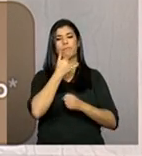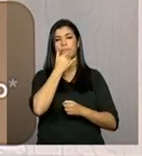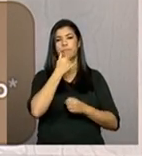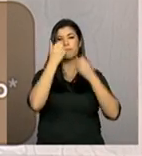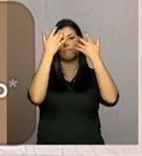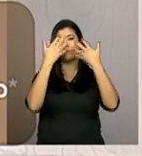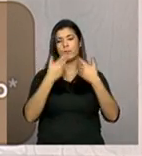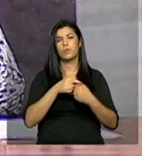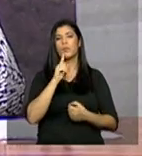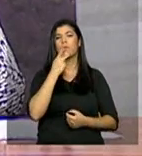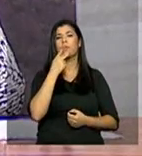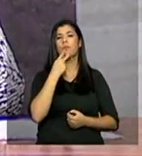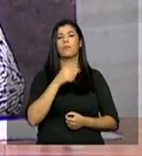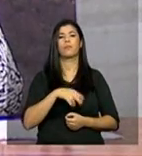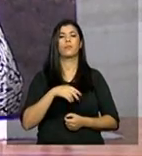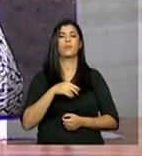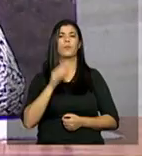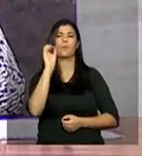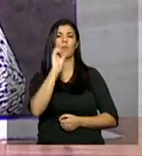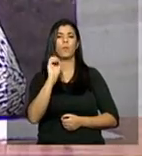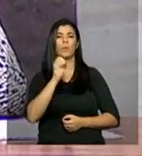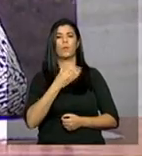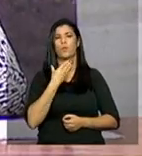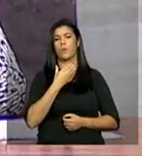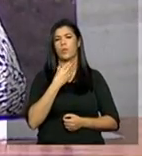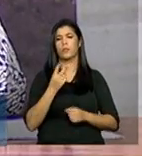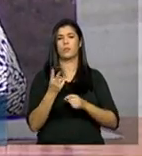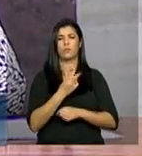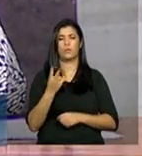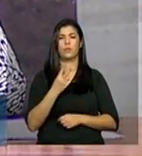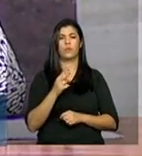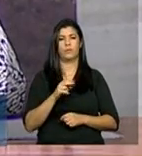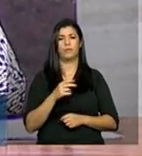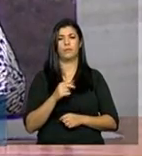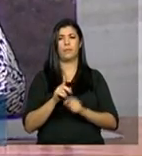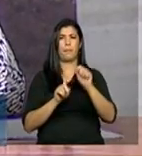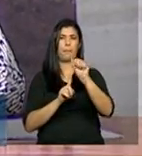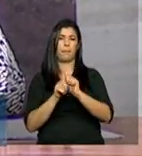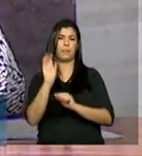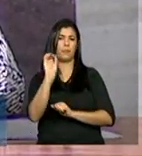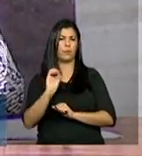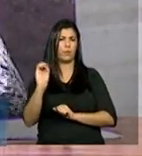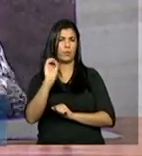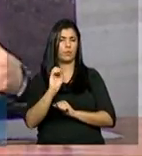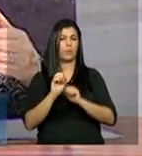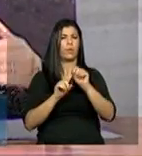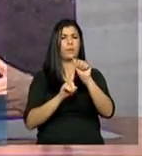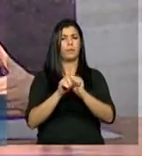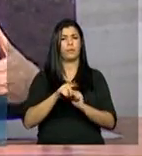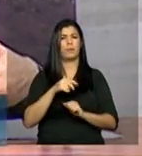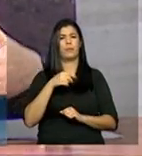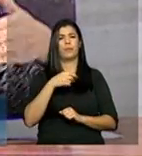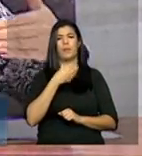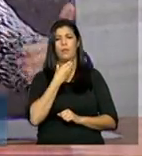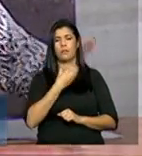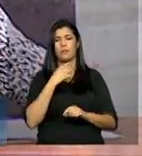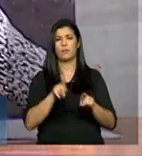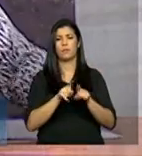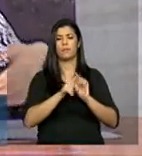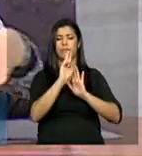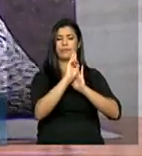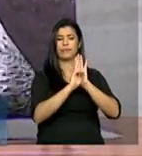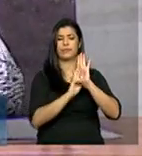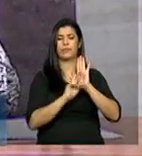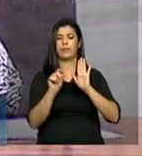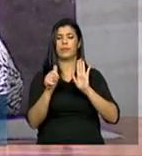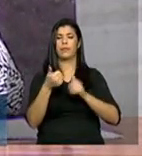começo, porque que eu estou falando em outubro e em dezembro, porque esse relatório faz, ao mesmo tempo, o balanço de outubro, mas já faz uma